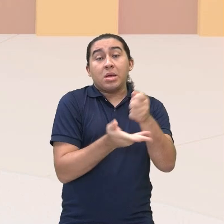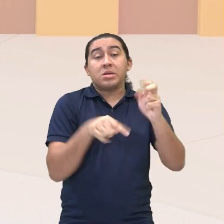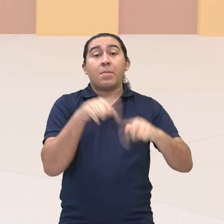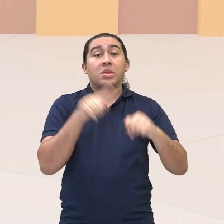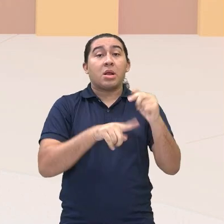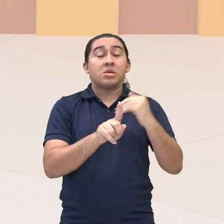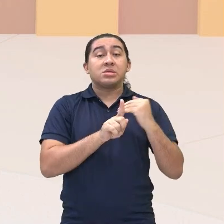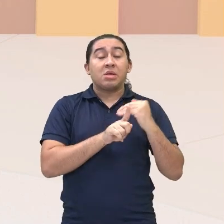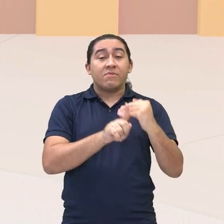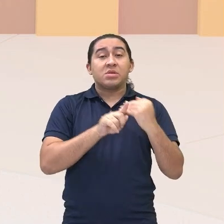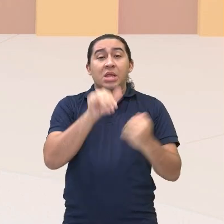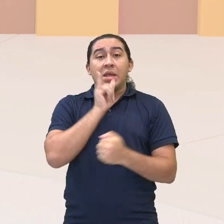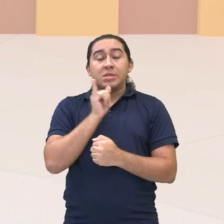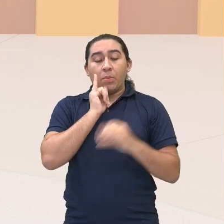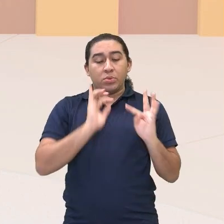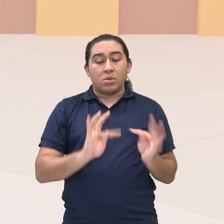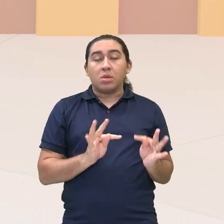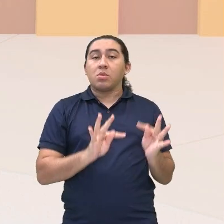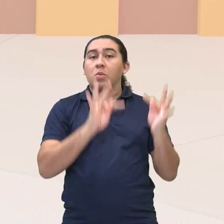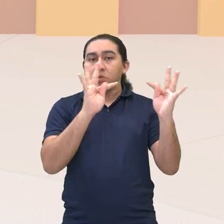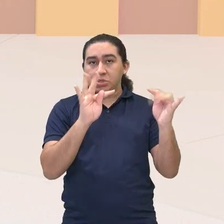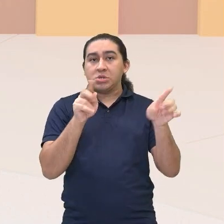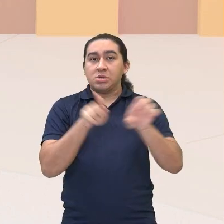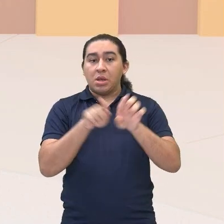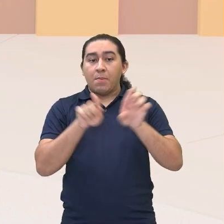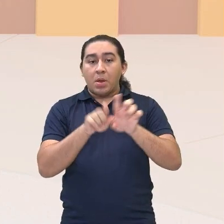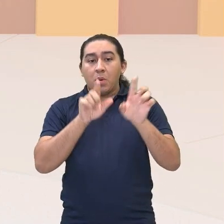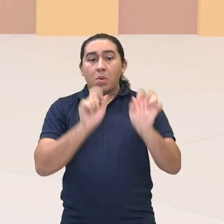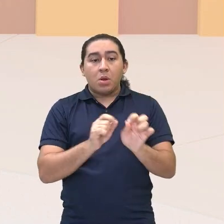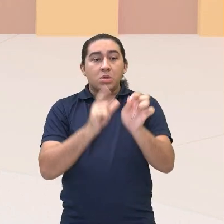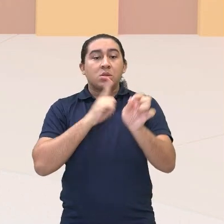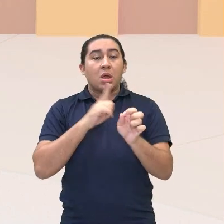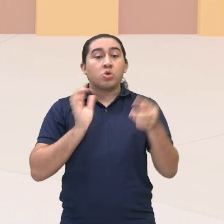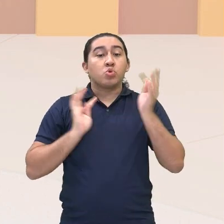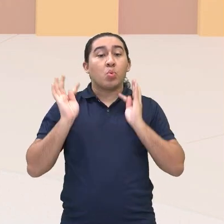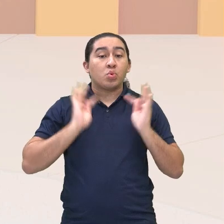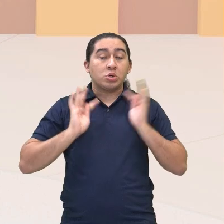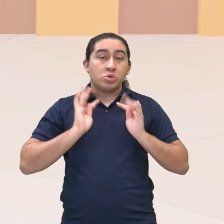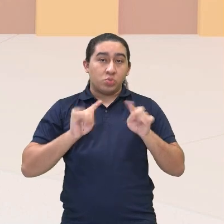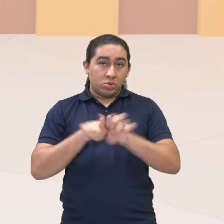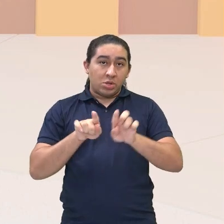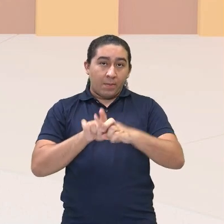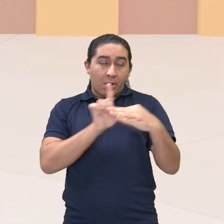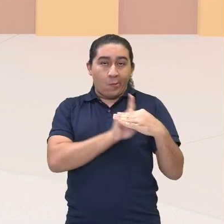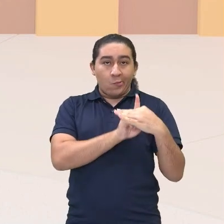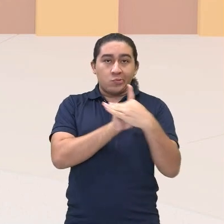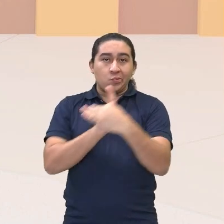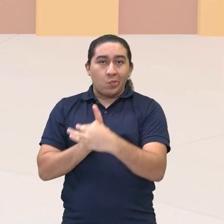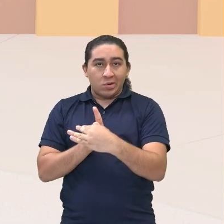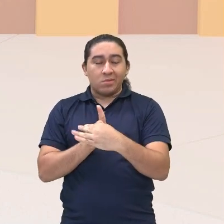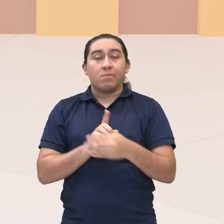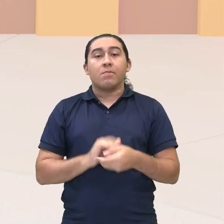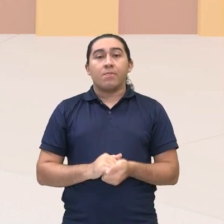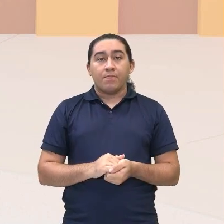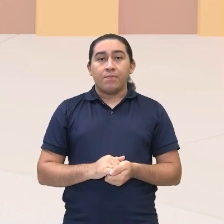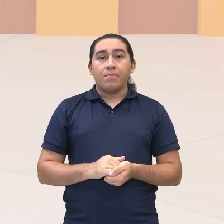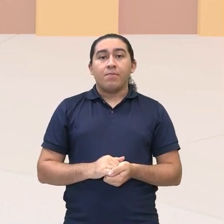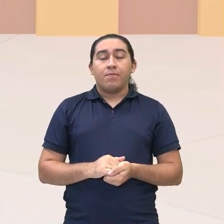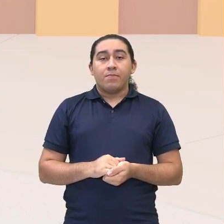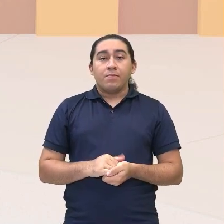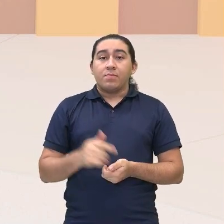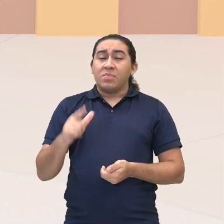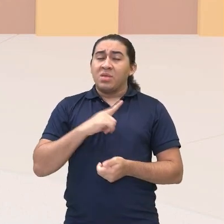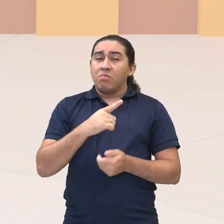serviços como tecnologia, a parte do turismo e também consultoria. Então, engloba, né,